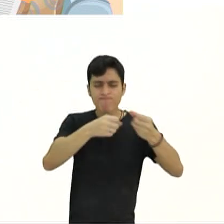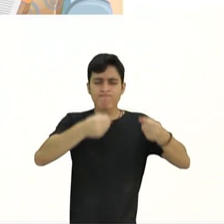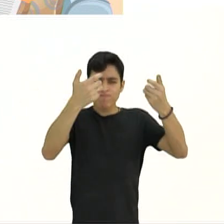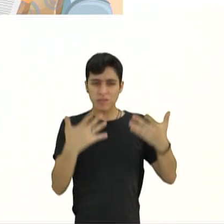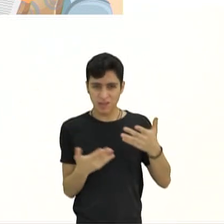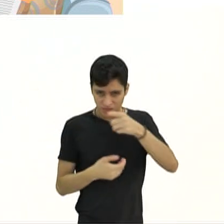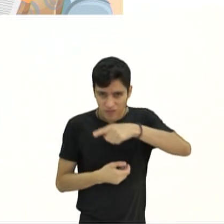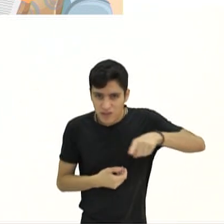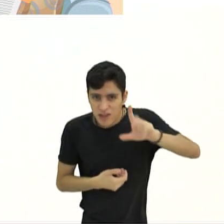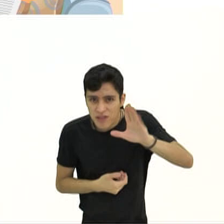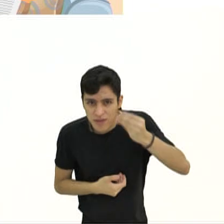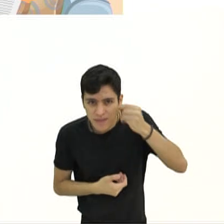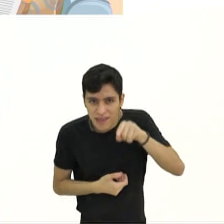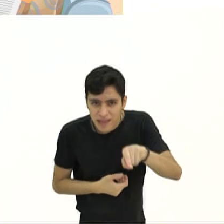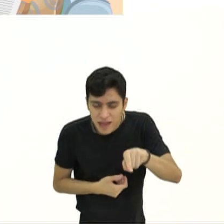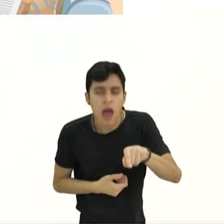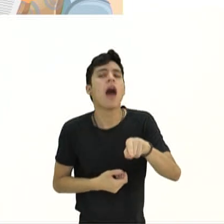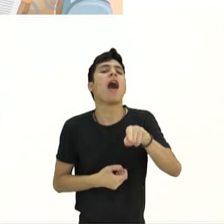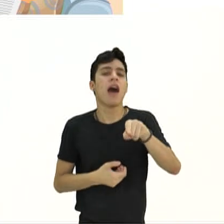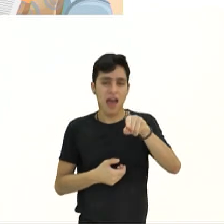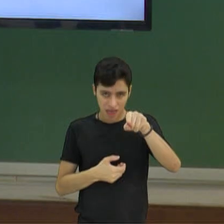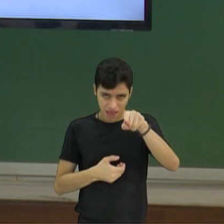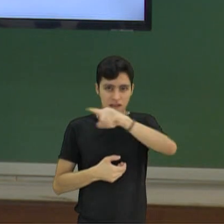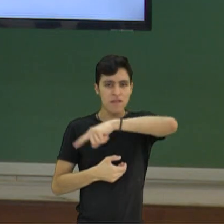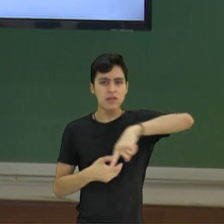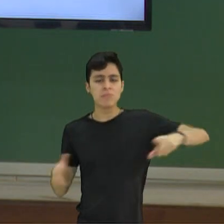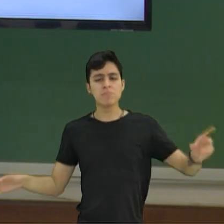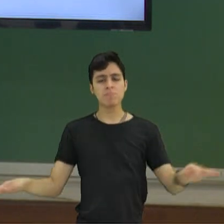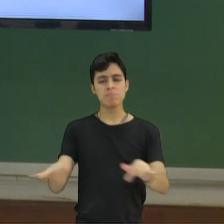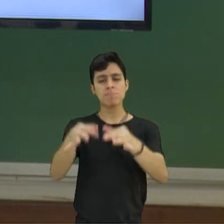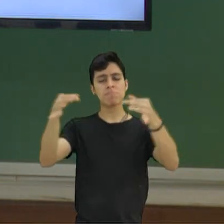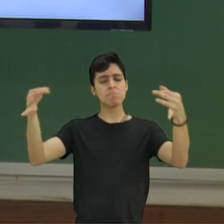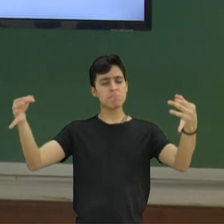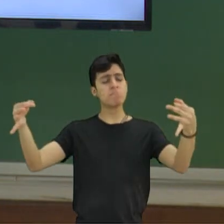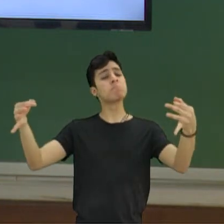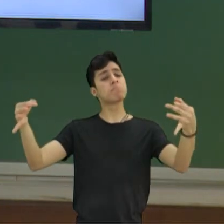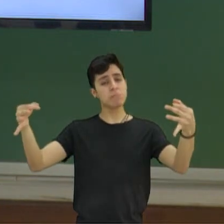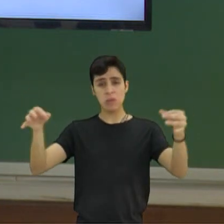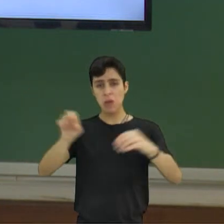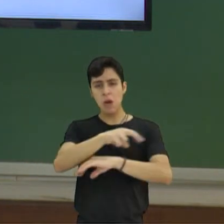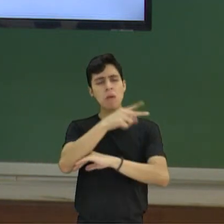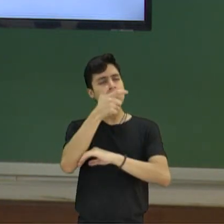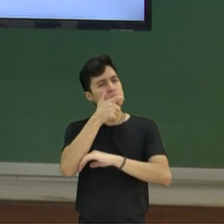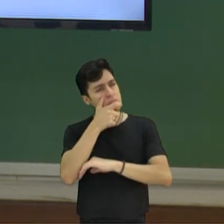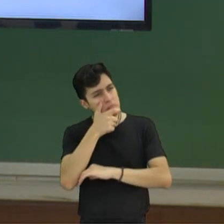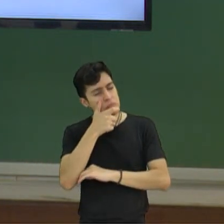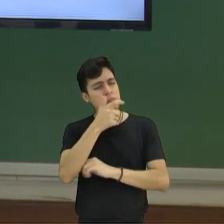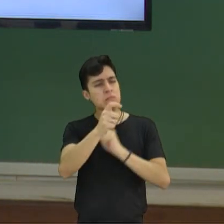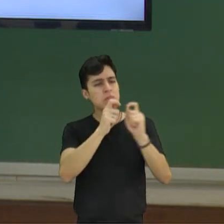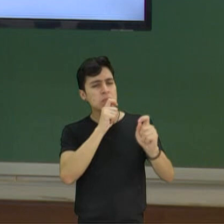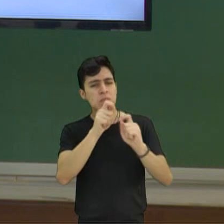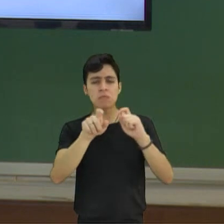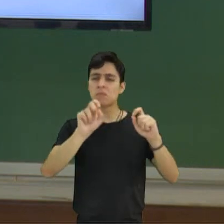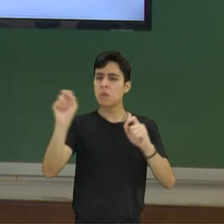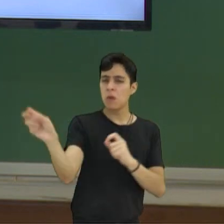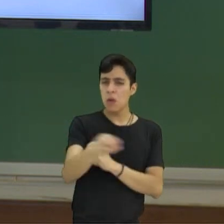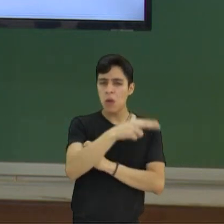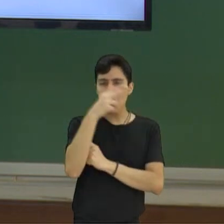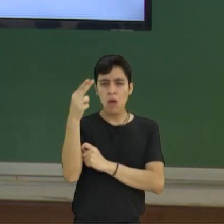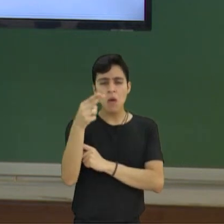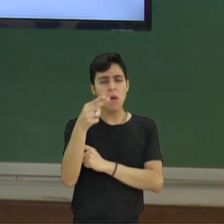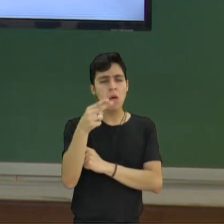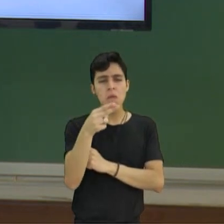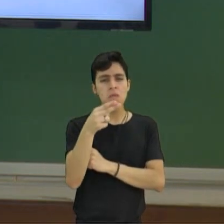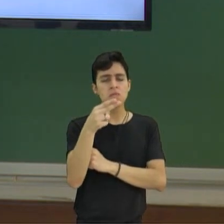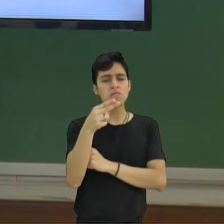passou por essa experiência, você leu uma notícia, um artigo de opinião, uma reportagem, ou mesmo assistiu